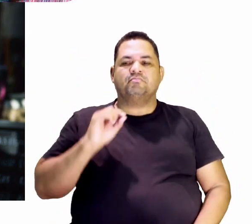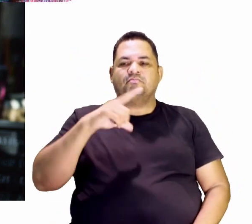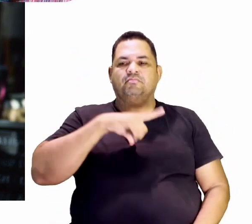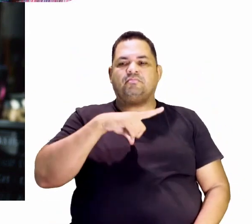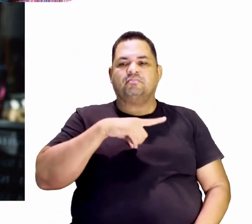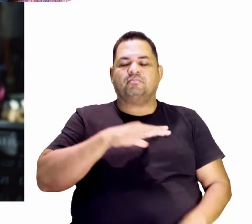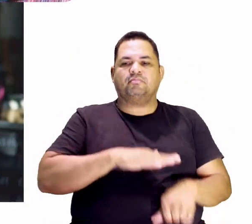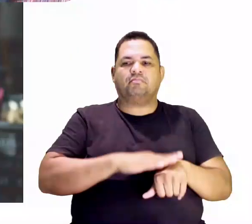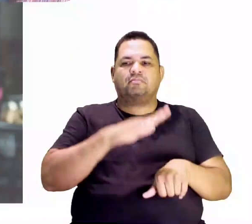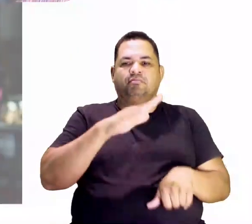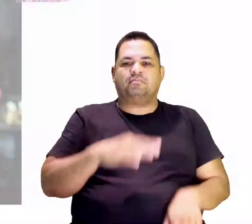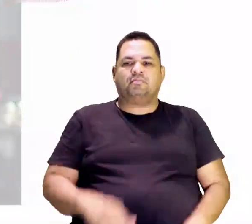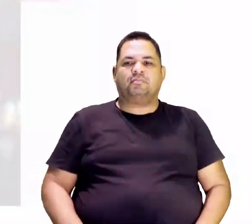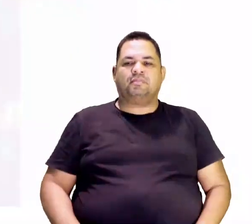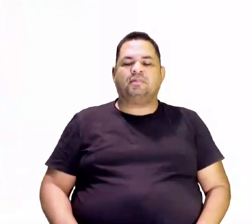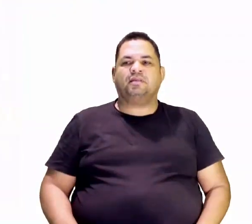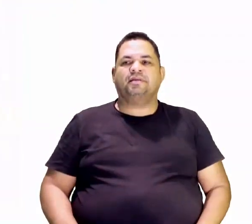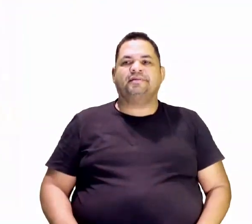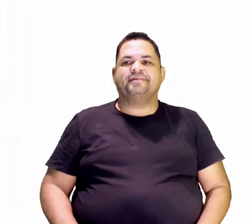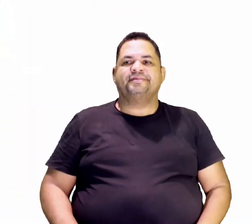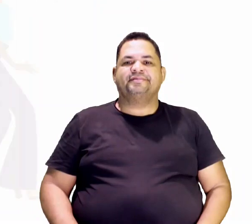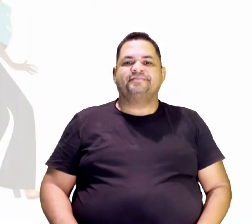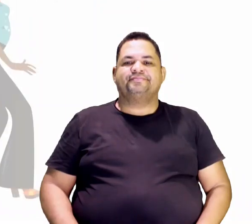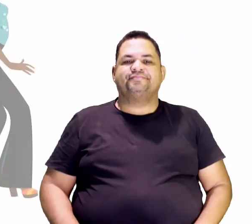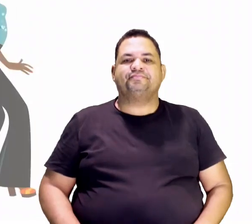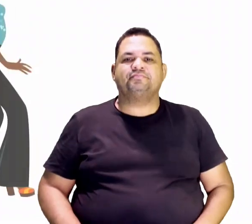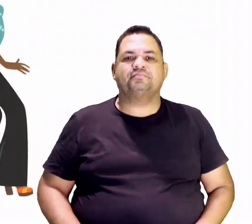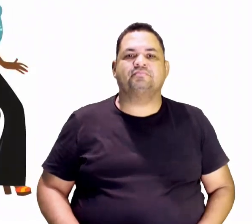profires? Vamos conhecer um pouquinho aqui dos